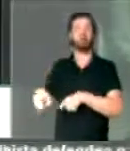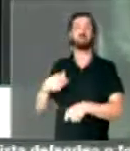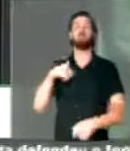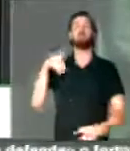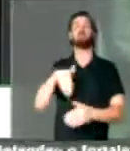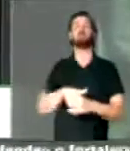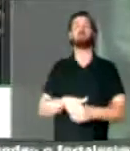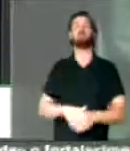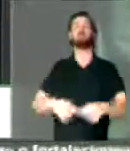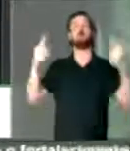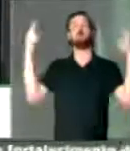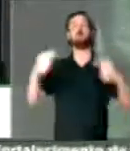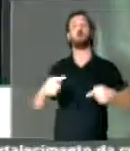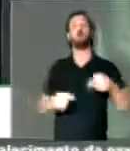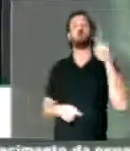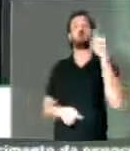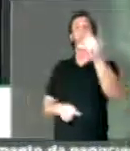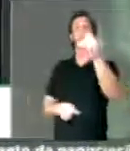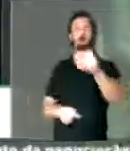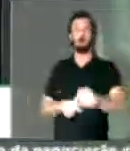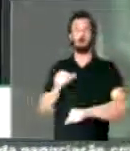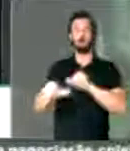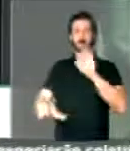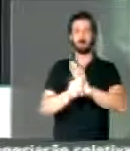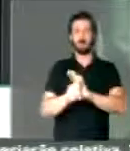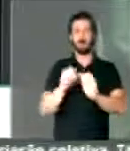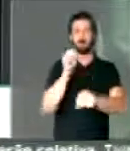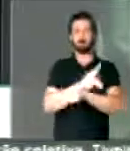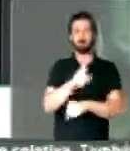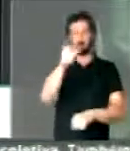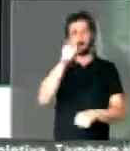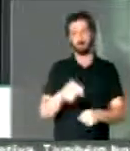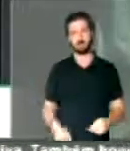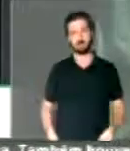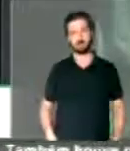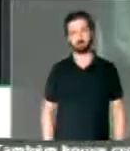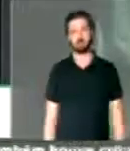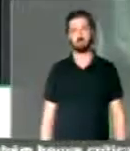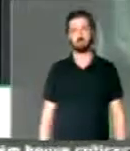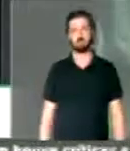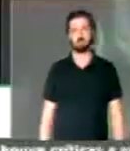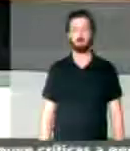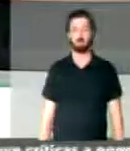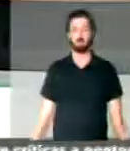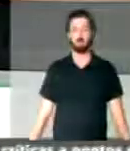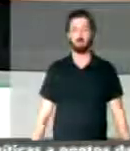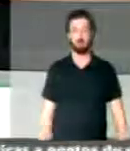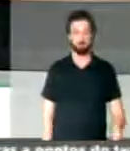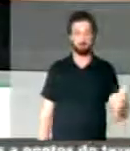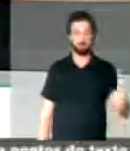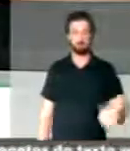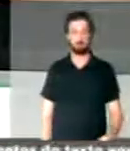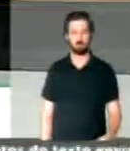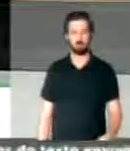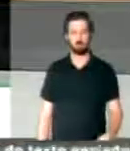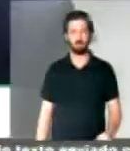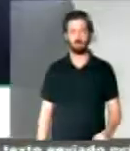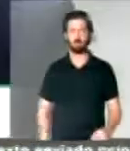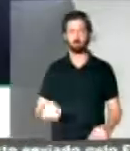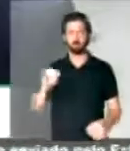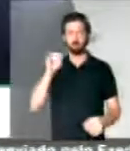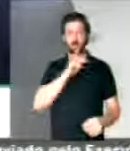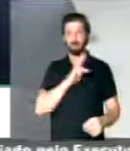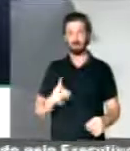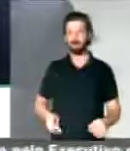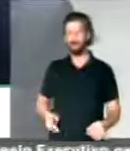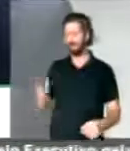votar contra esta reforma da Previdência, deputado Júlio Delgado. Deputado Heitor Chu, se a nossa presidente, que com a